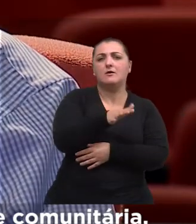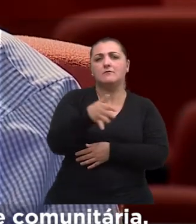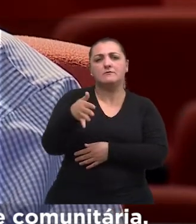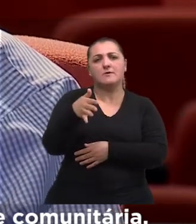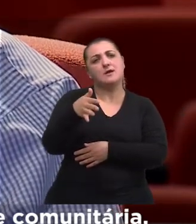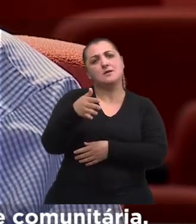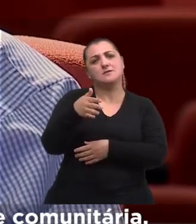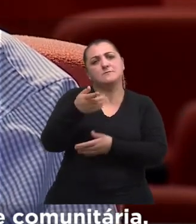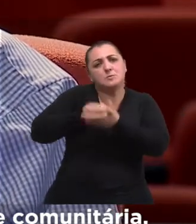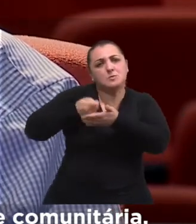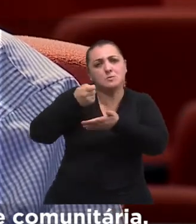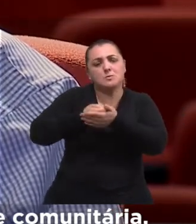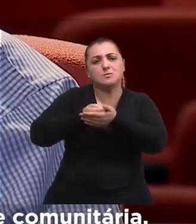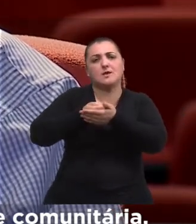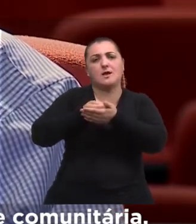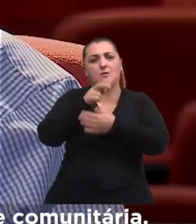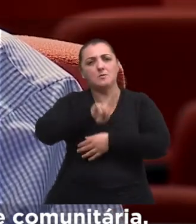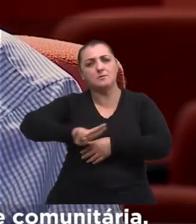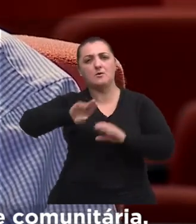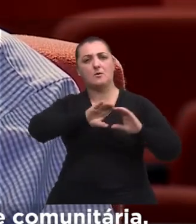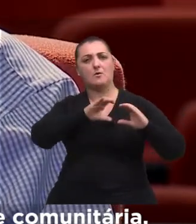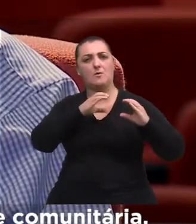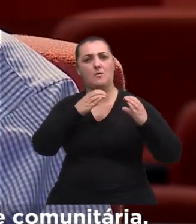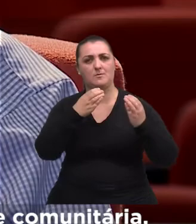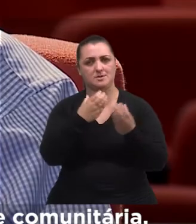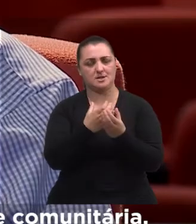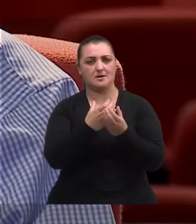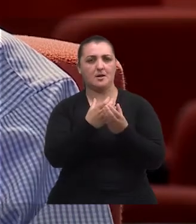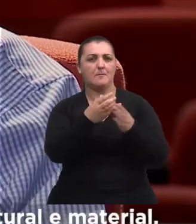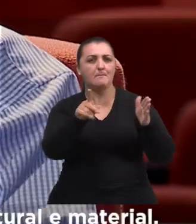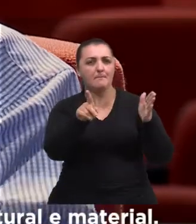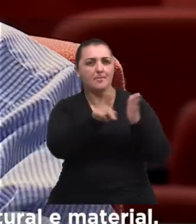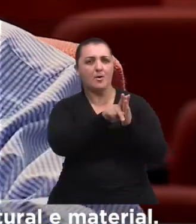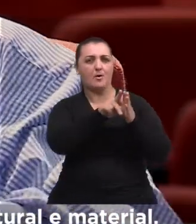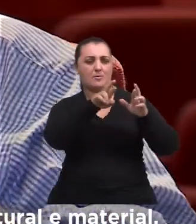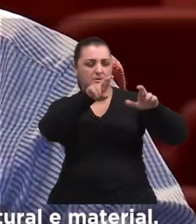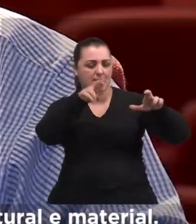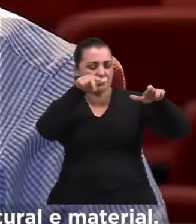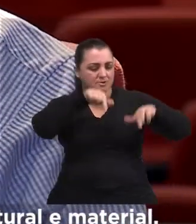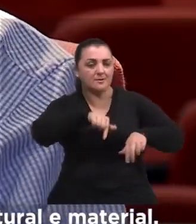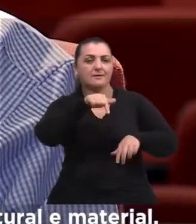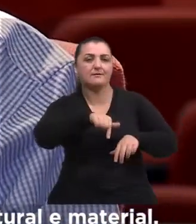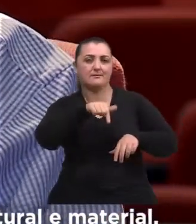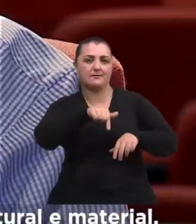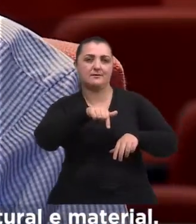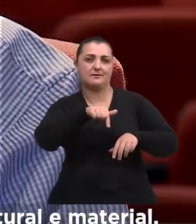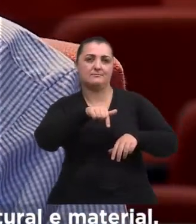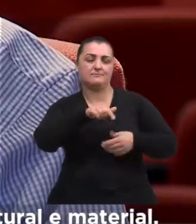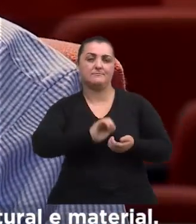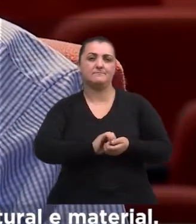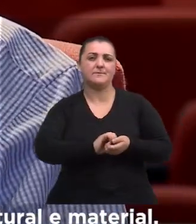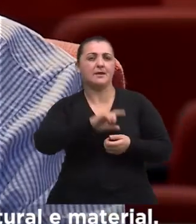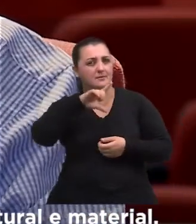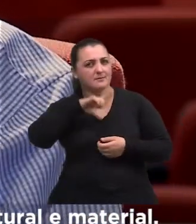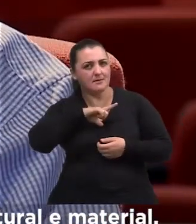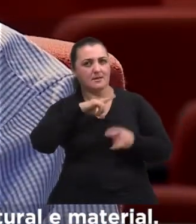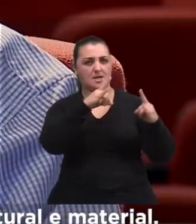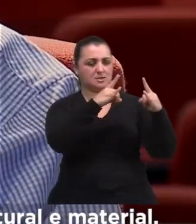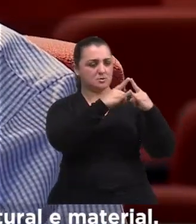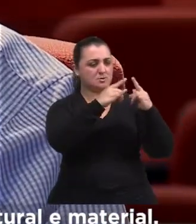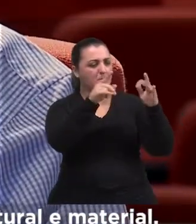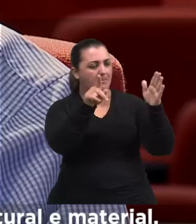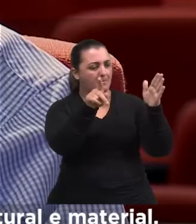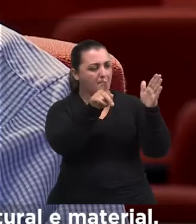de, quem sabe, vamos lutar por uma universidade comunitária que seja da região aqui, que